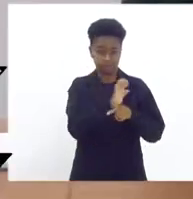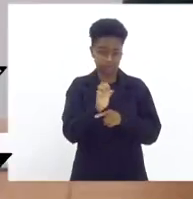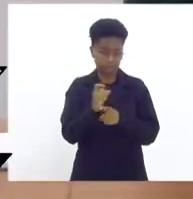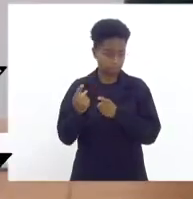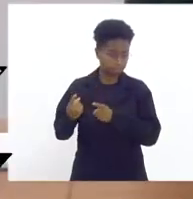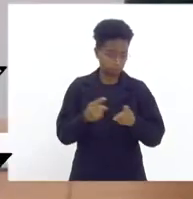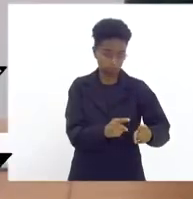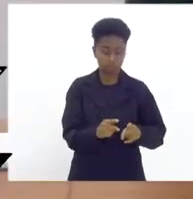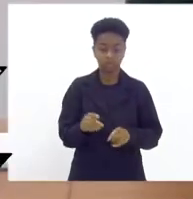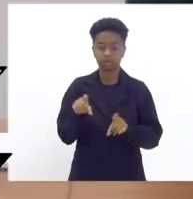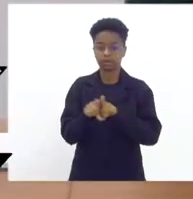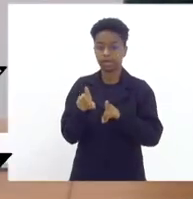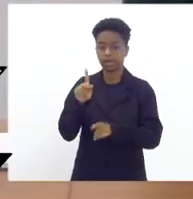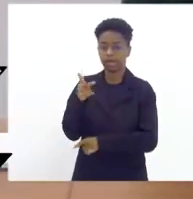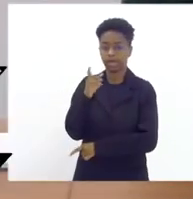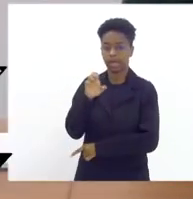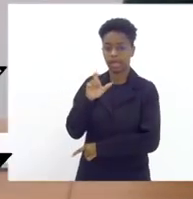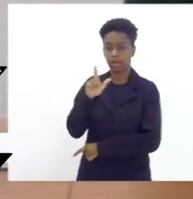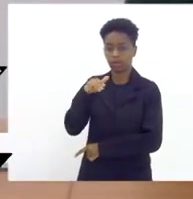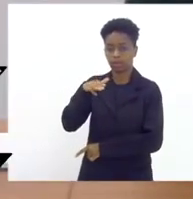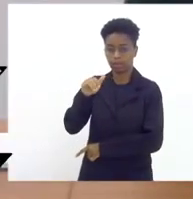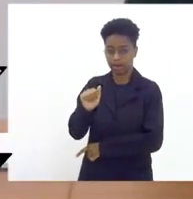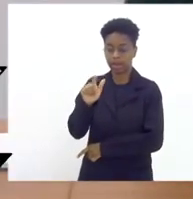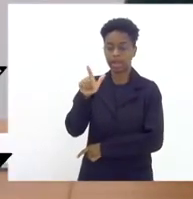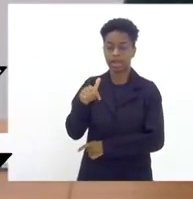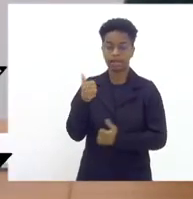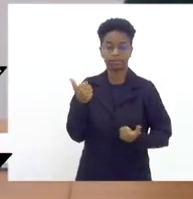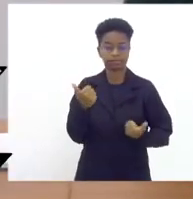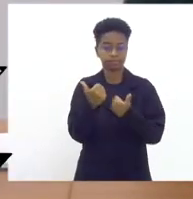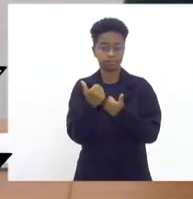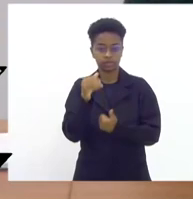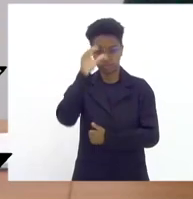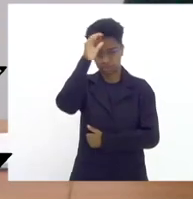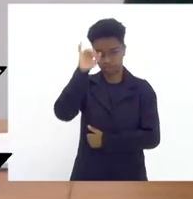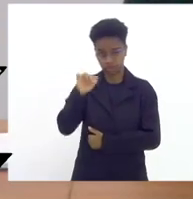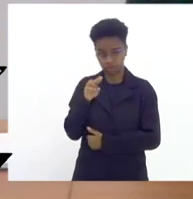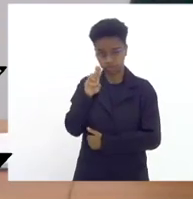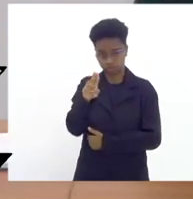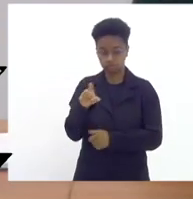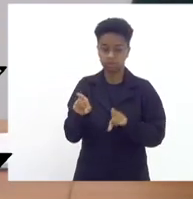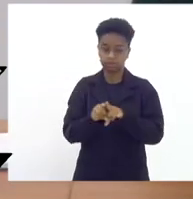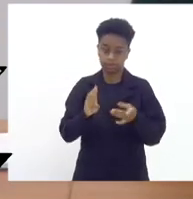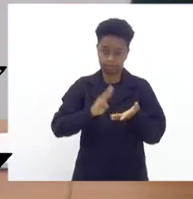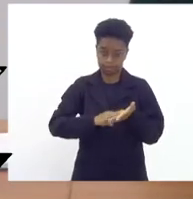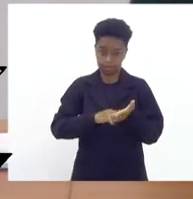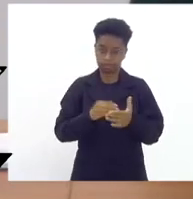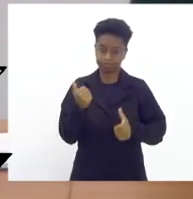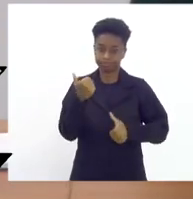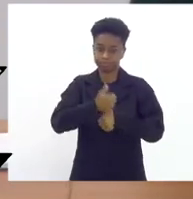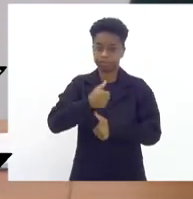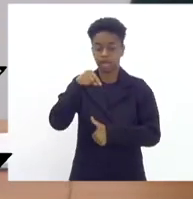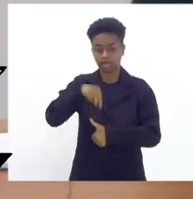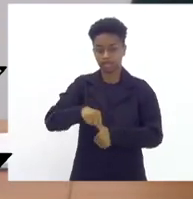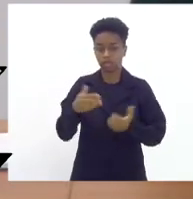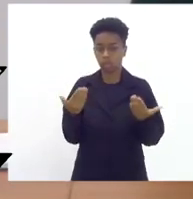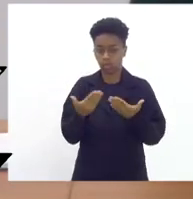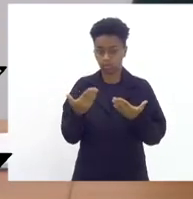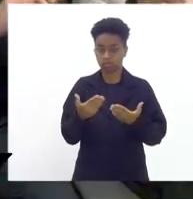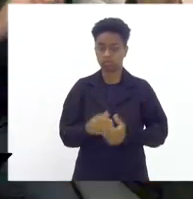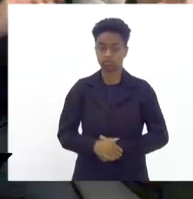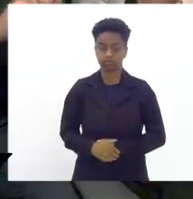é uma que é assessora da deputada tia Ju que é uma das membros suplentes desta Comissão de Direitos Humanos que hoje presente